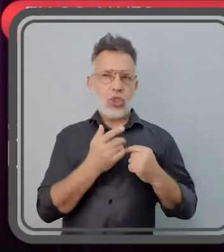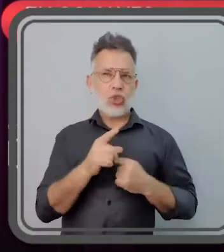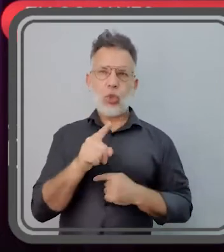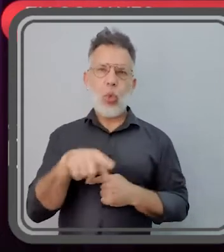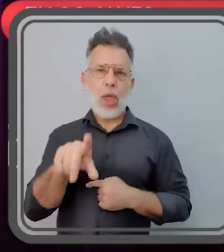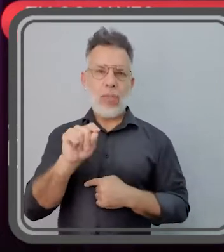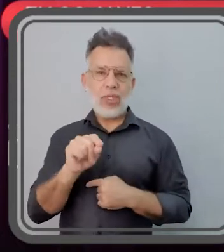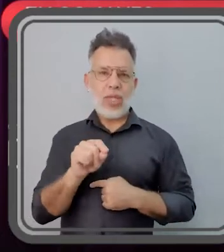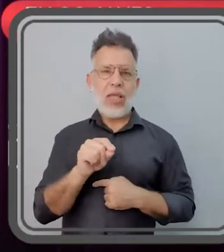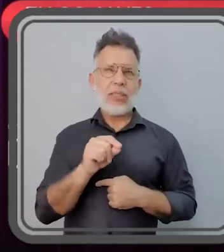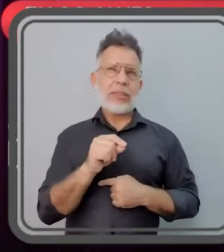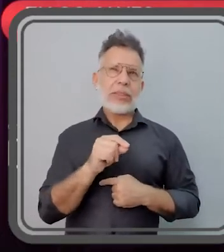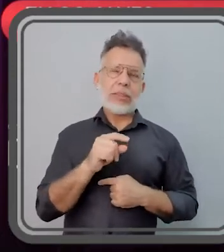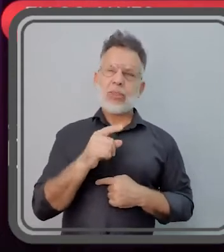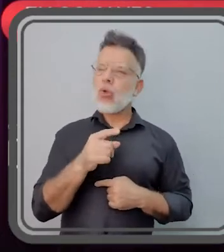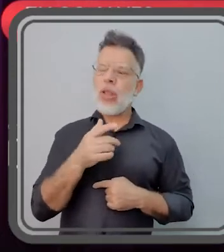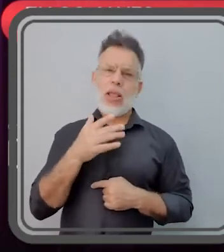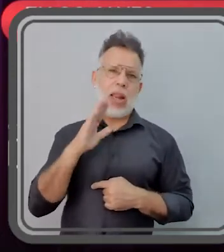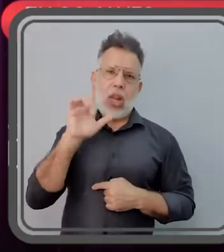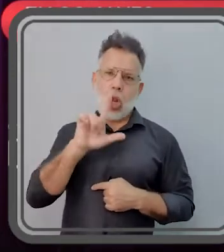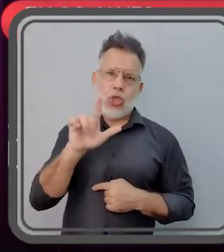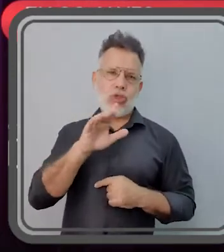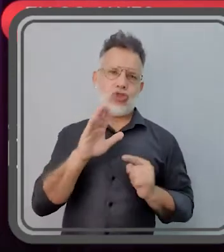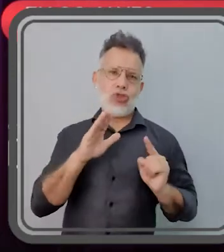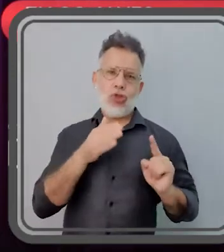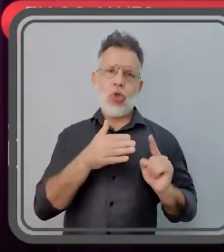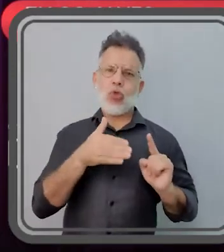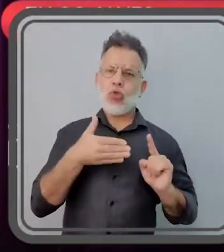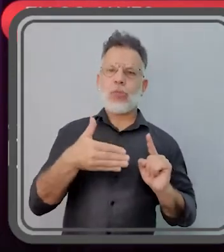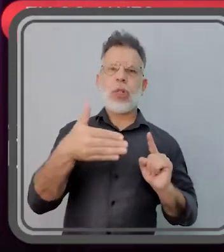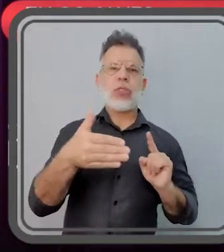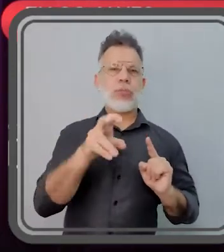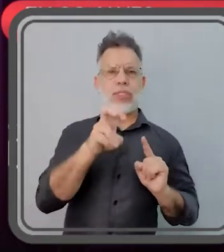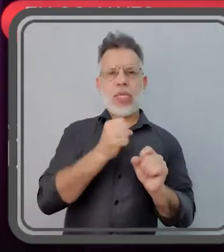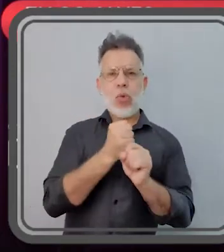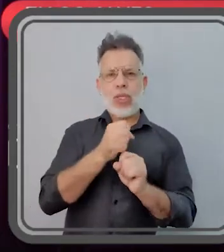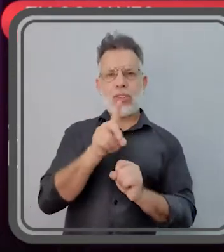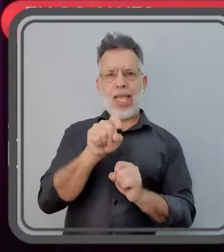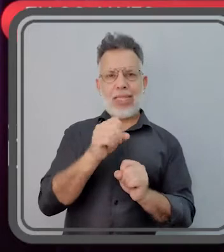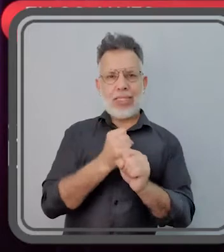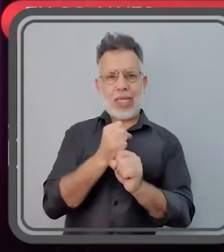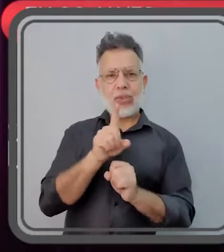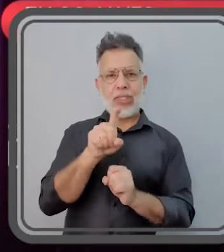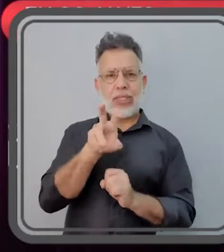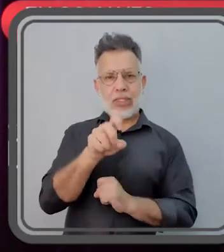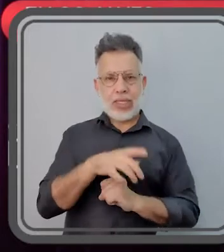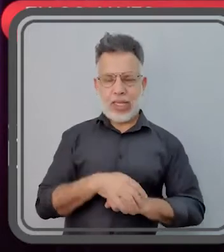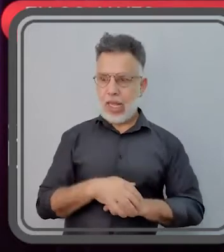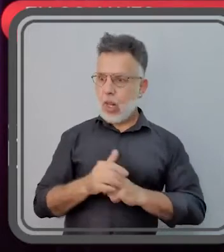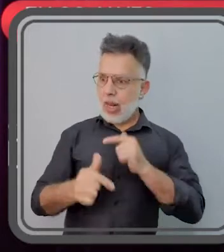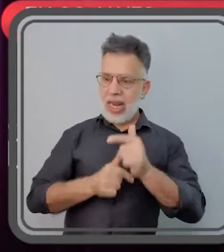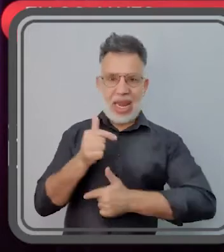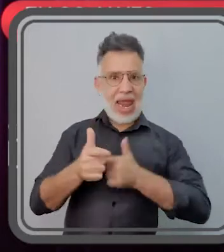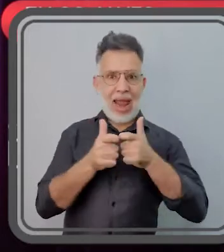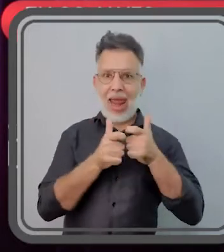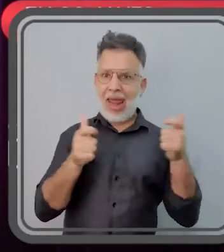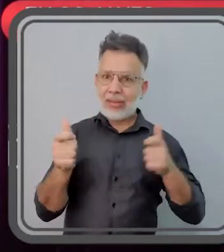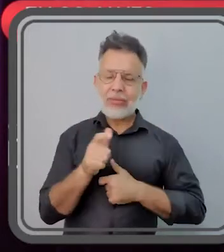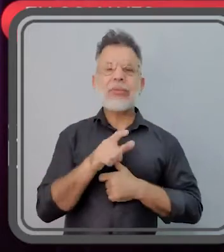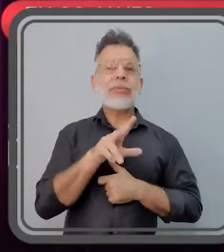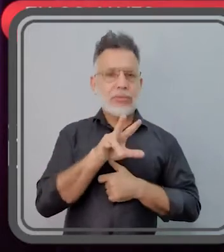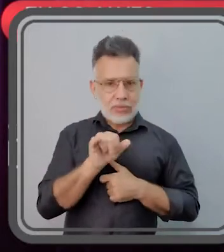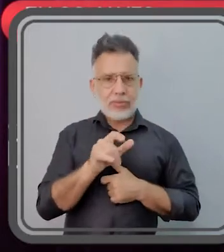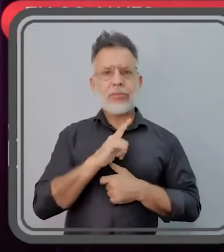uma escolha até bastante fácil, bastante lógica, do ponto de vista dos próximos 5, 10, 15 anos. A empregabilidade está altíssima,